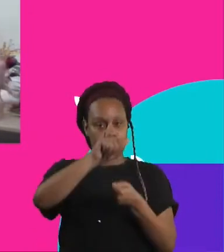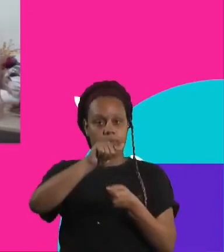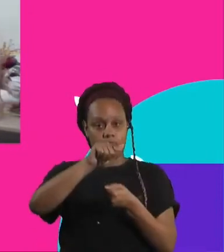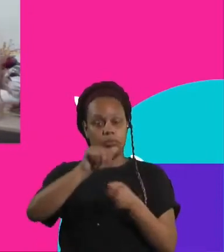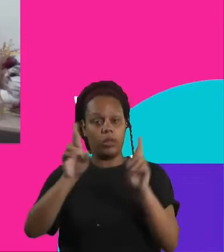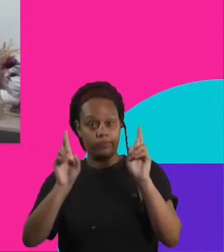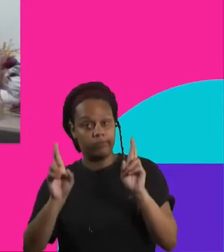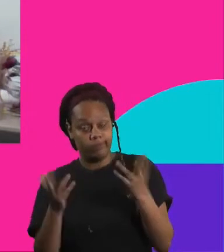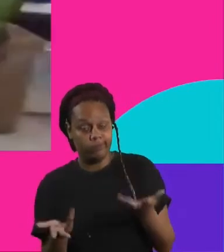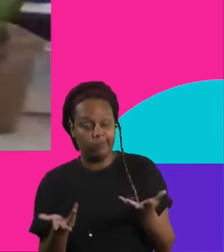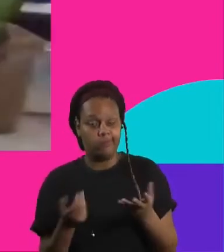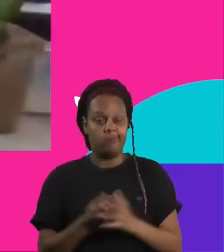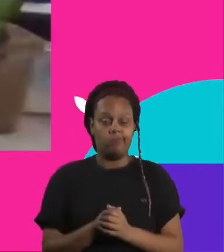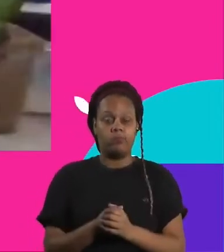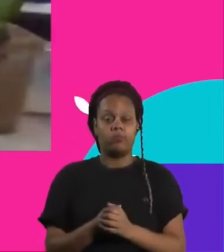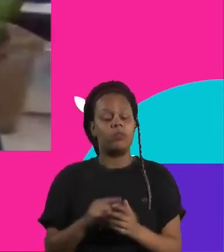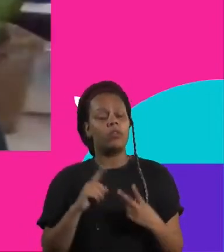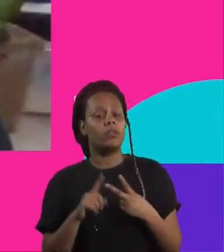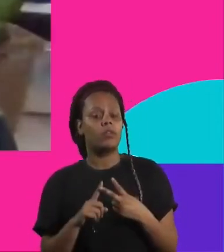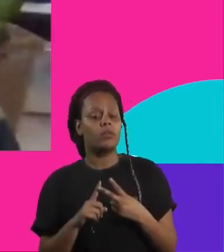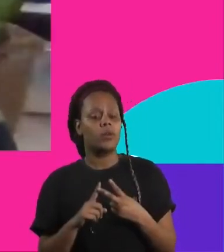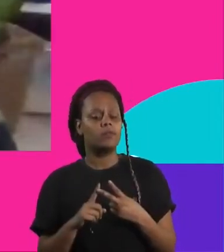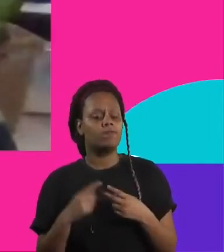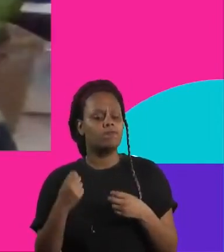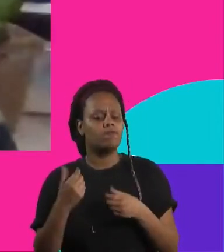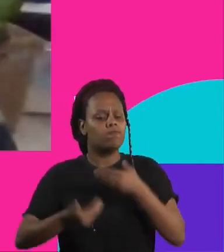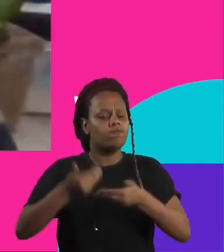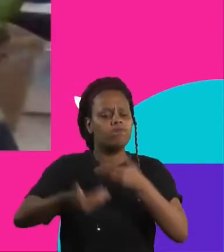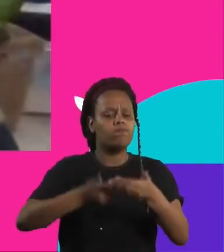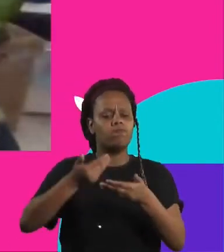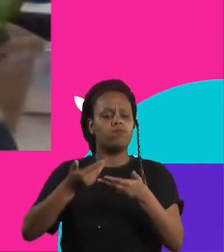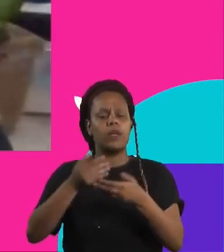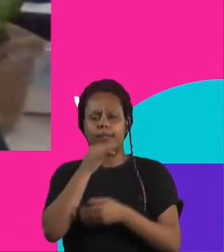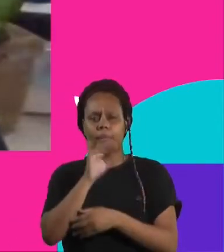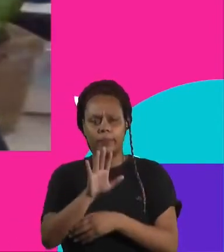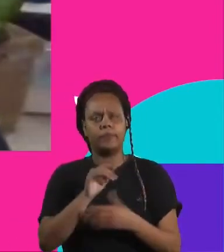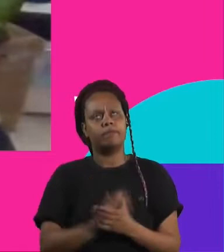definiu, constrói os indicadores. Quais são, então, o que vai dizer para a gente